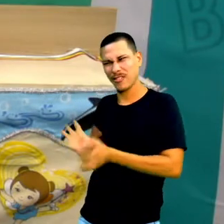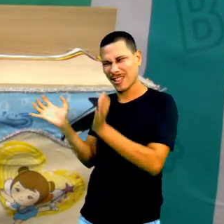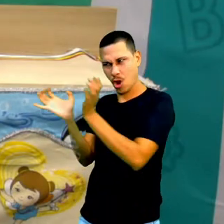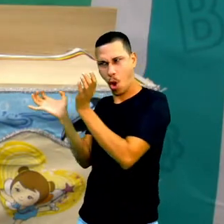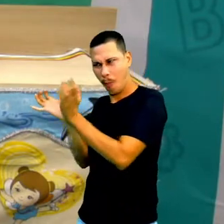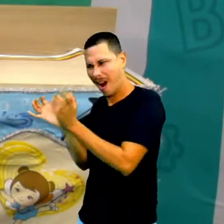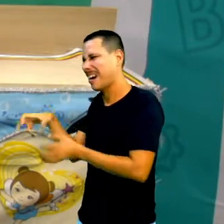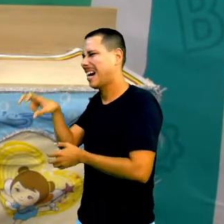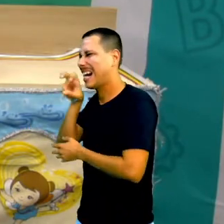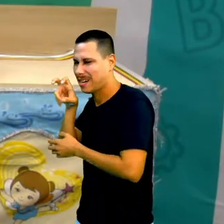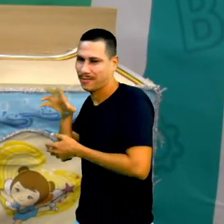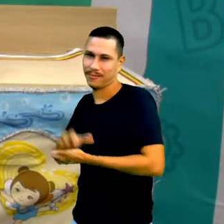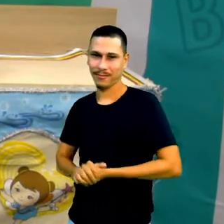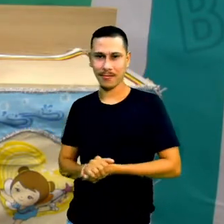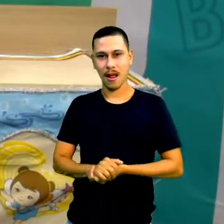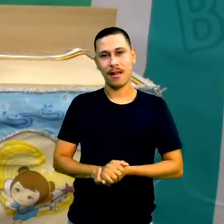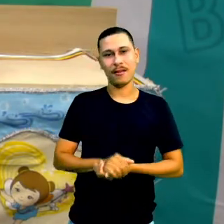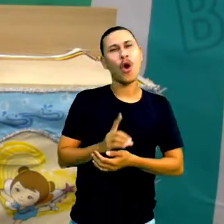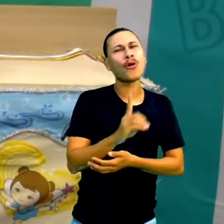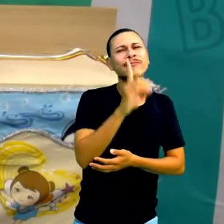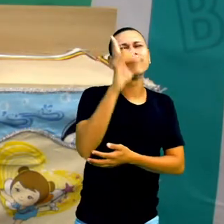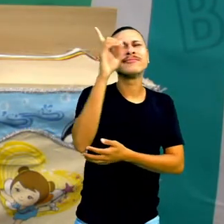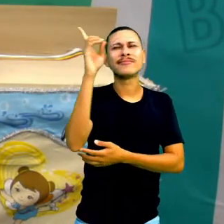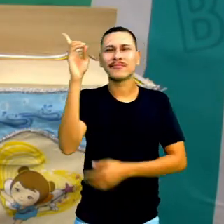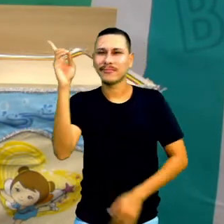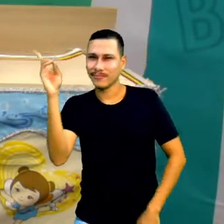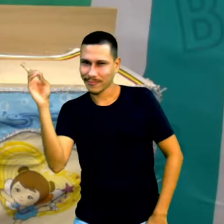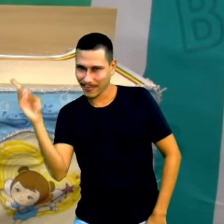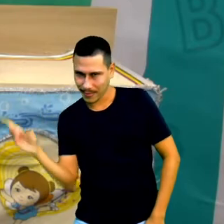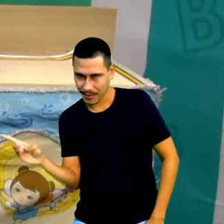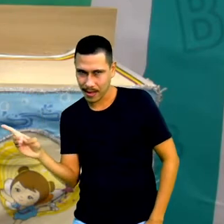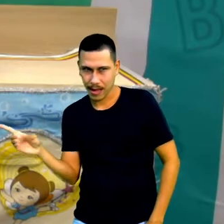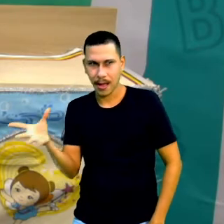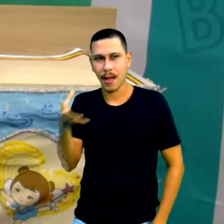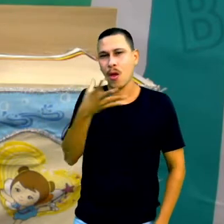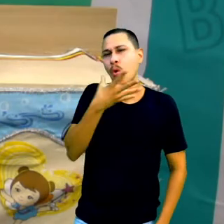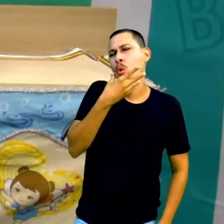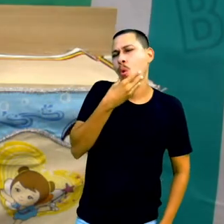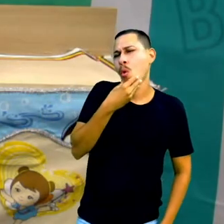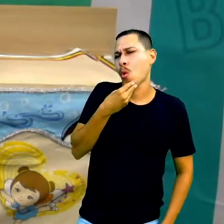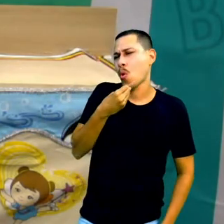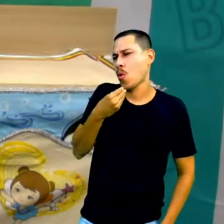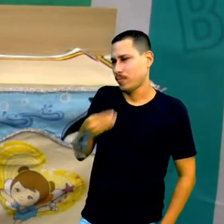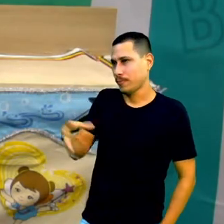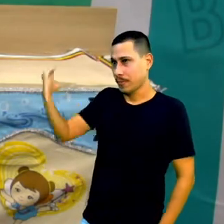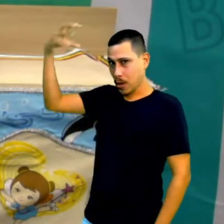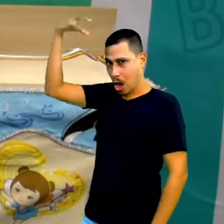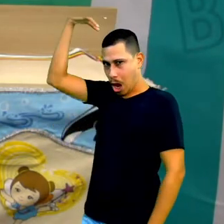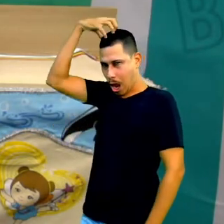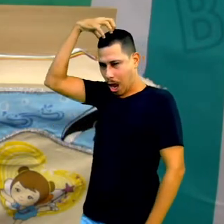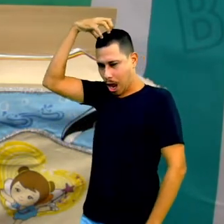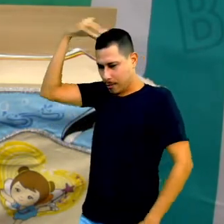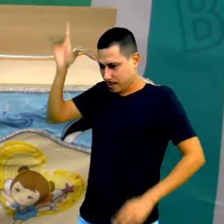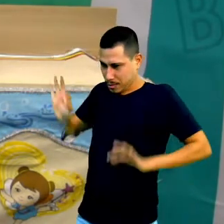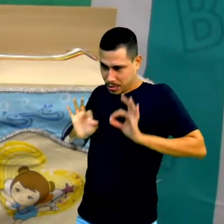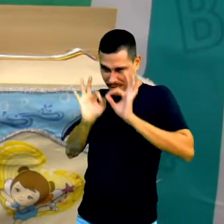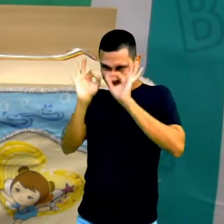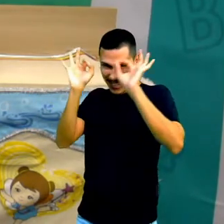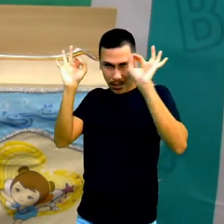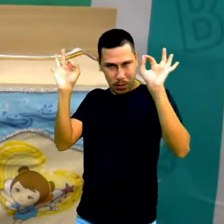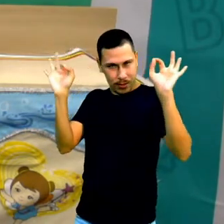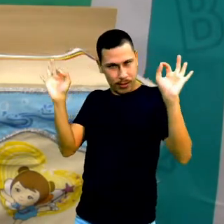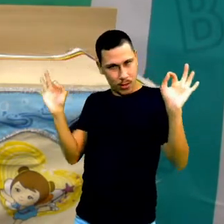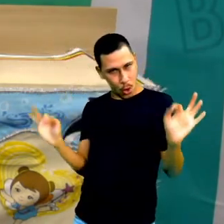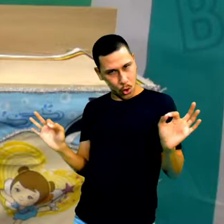Da turma da Mônica. Isso mesmo. Então, ó, era uma vez um rei muito vaidoso e